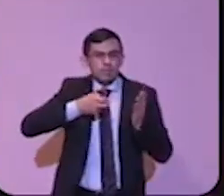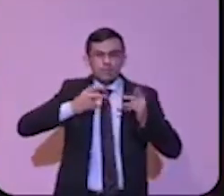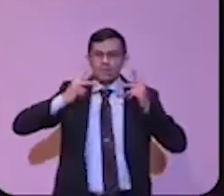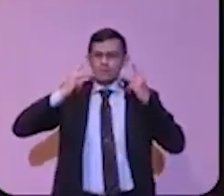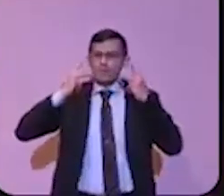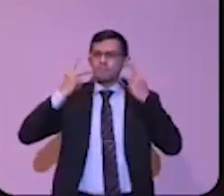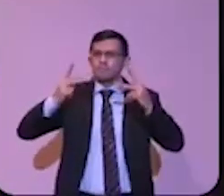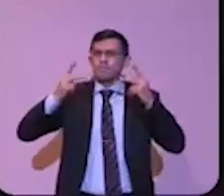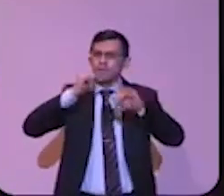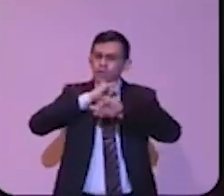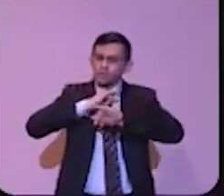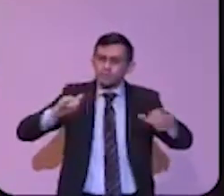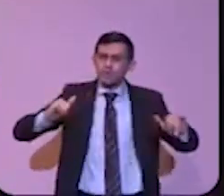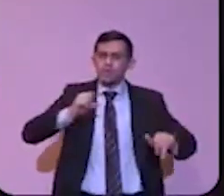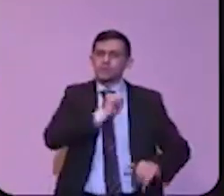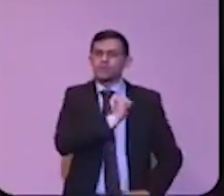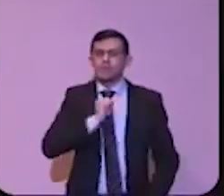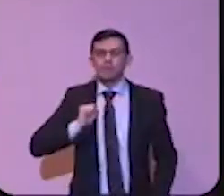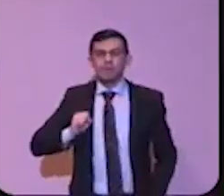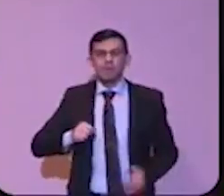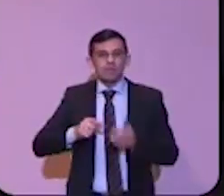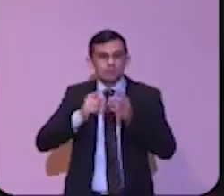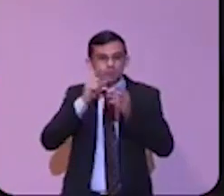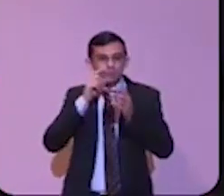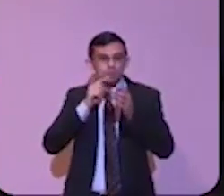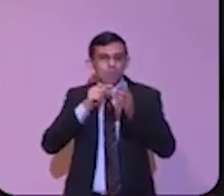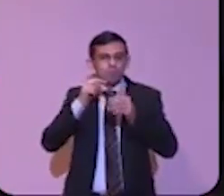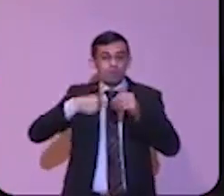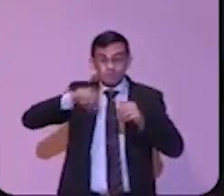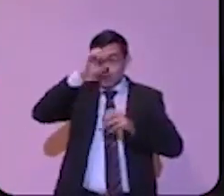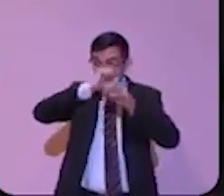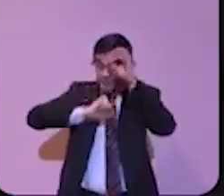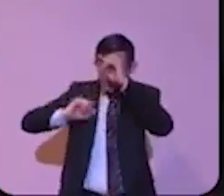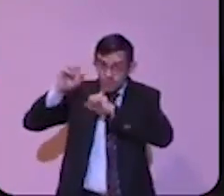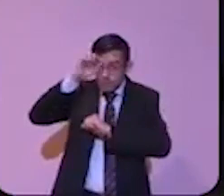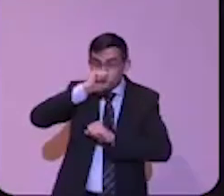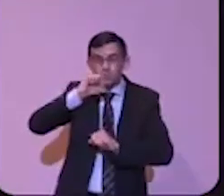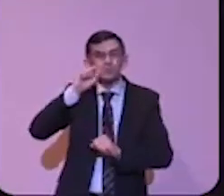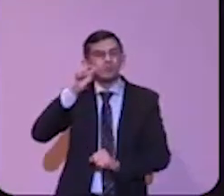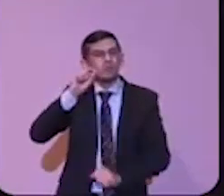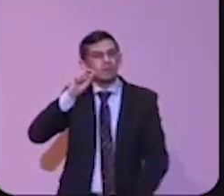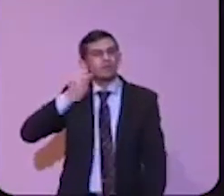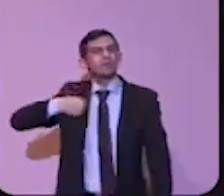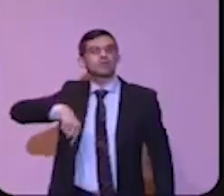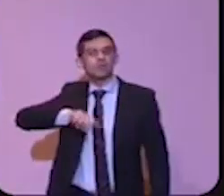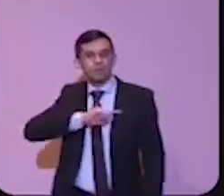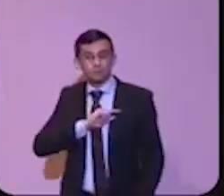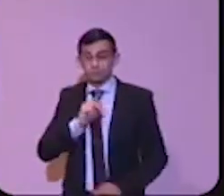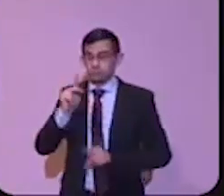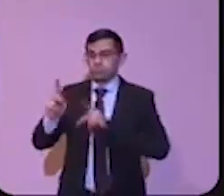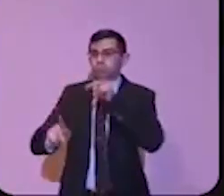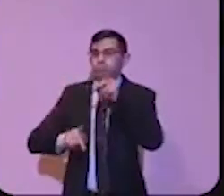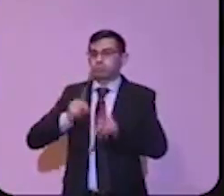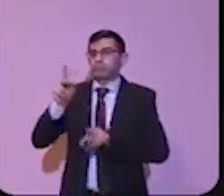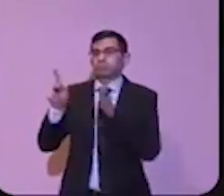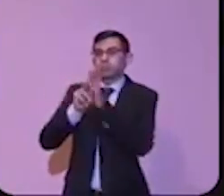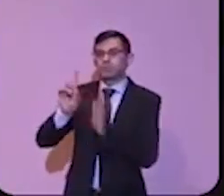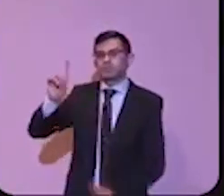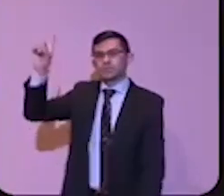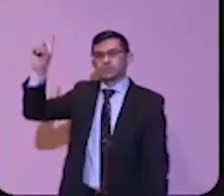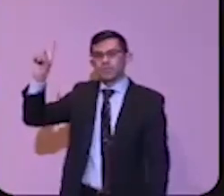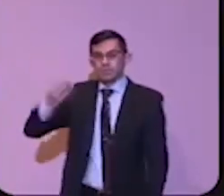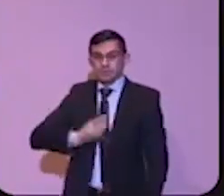pregação de Samuel, nós já descobrimos, nós já aprendemos que nós também, povo de Deus, que vive